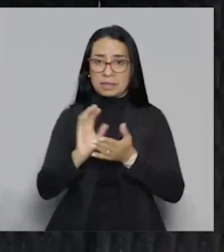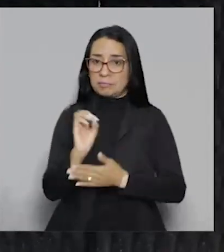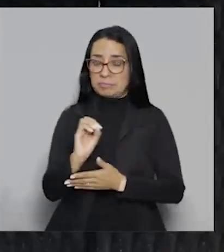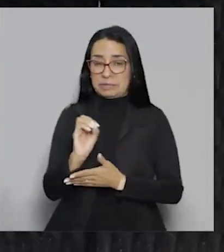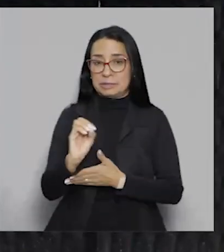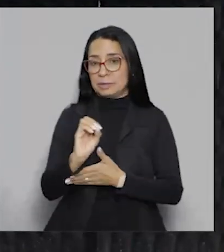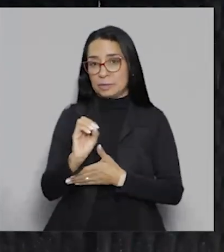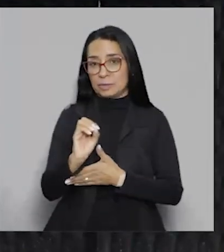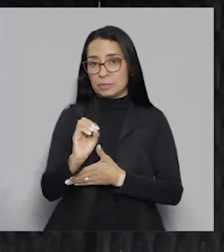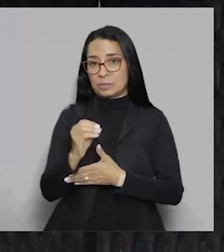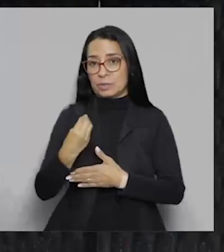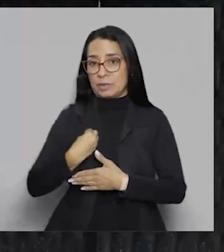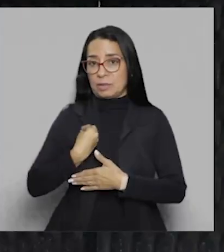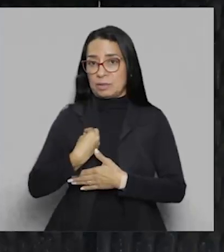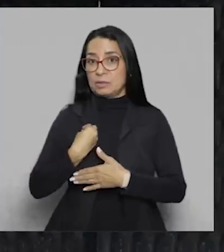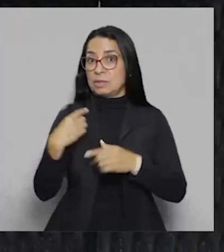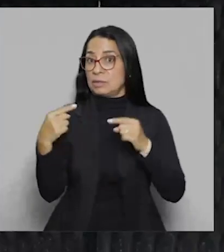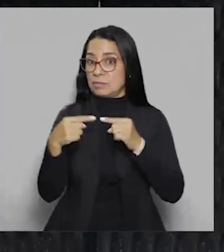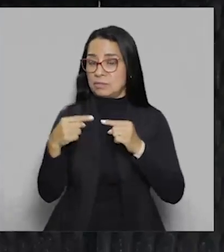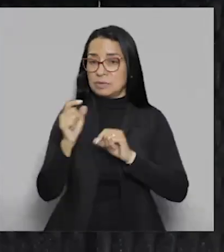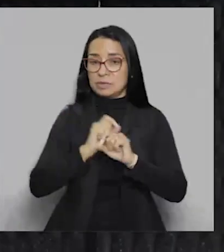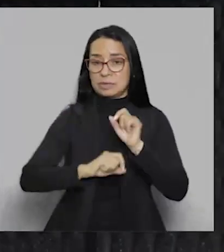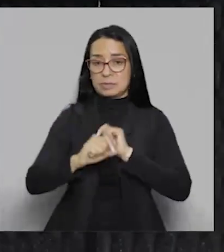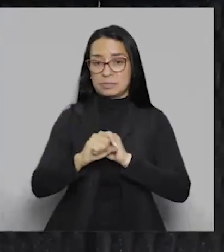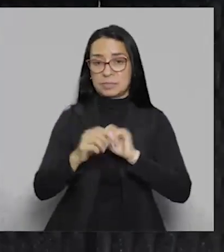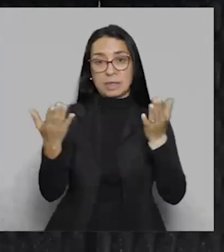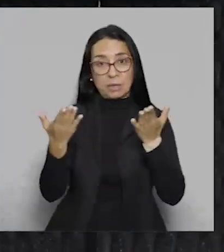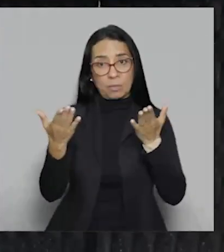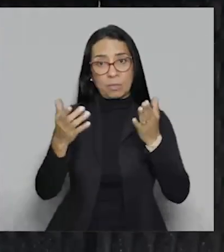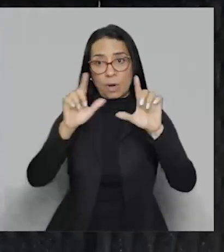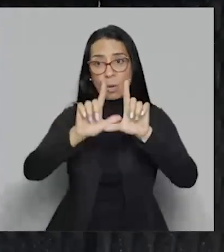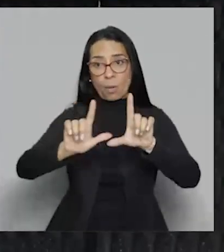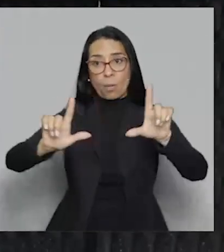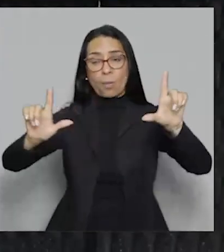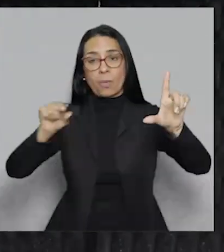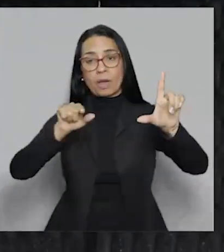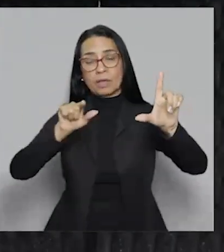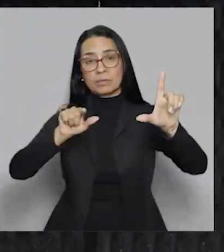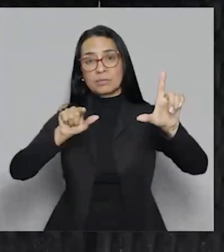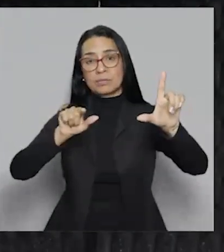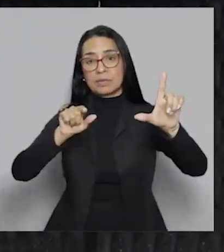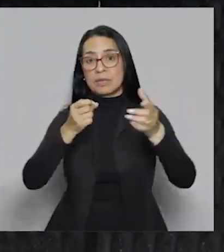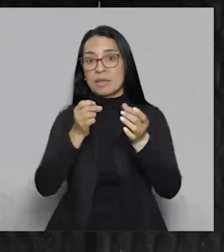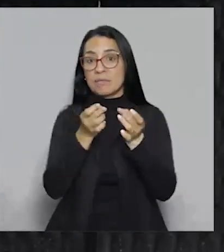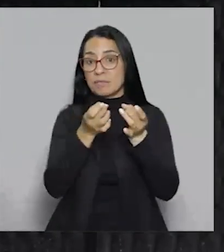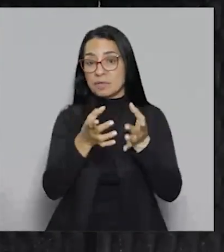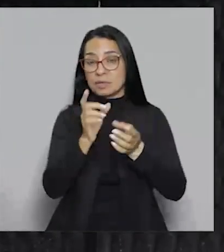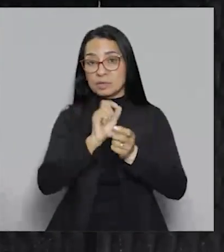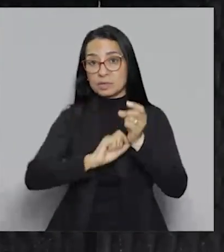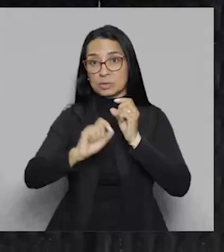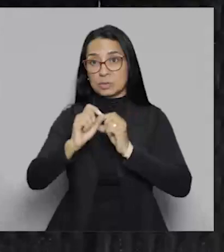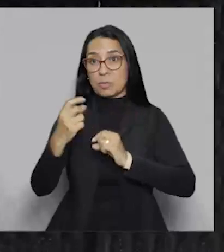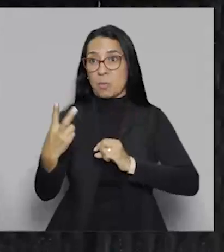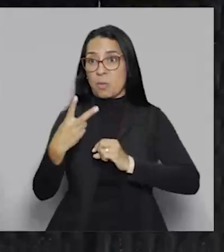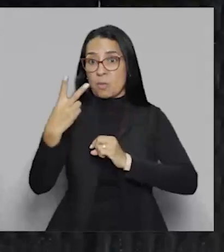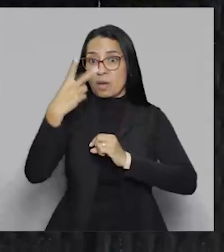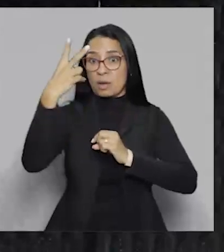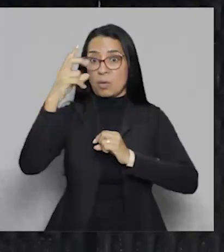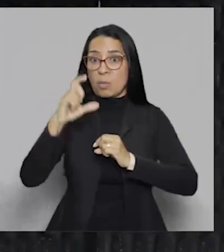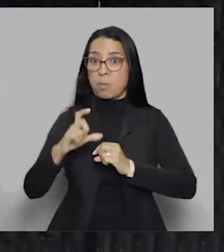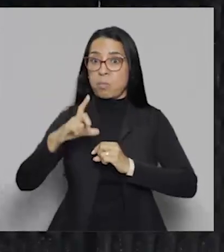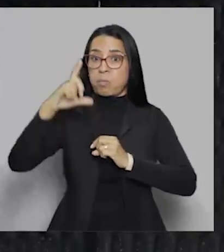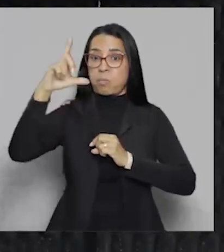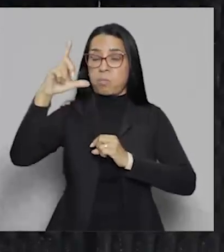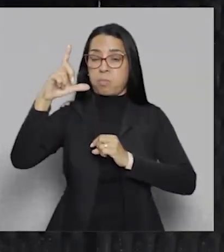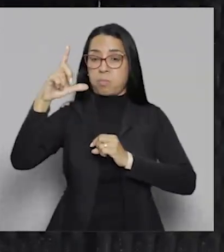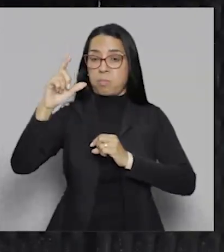Recentemente, né, um quadro do Banksy foi leiloado e assim que o quadro terminou de ser leiloado por um valor altíssimo, o quadro